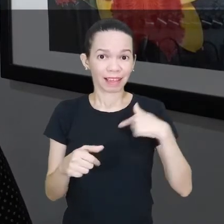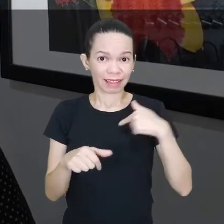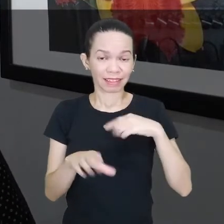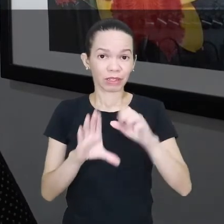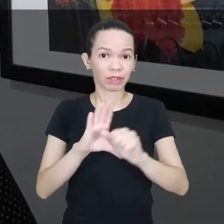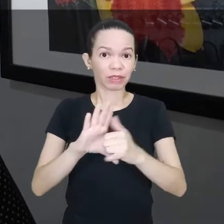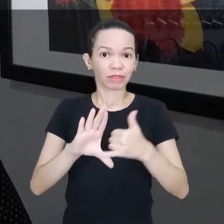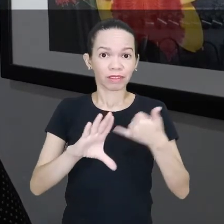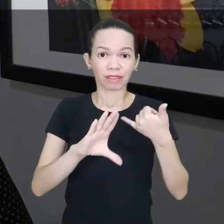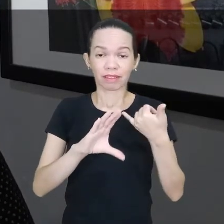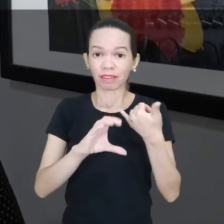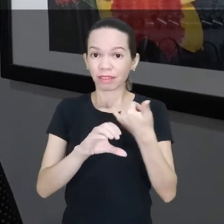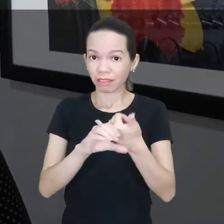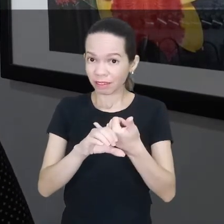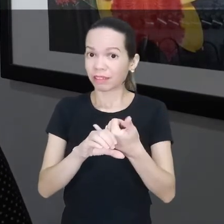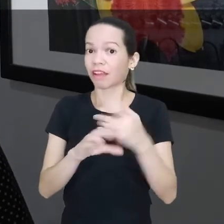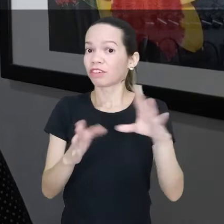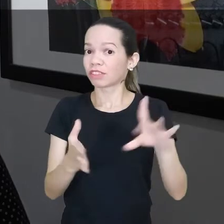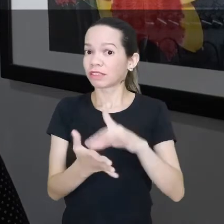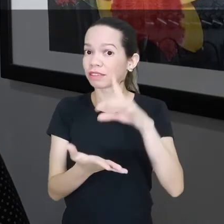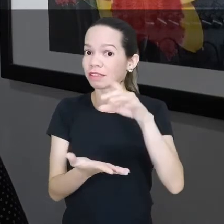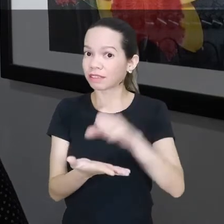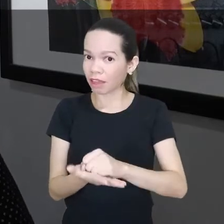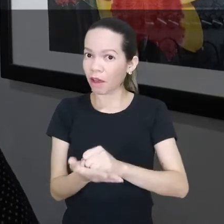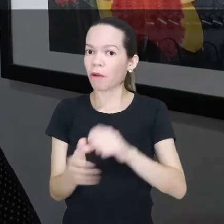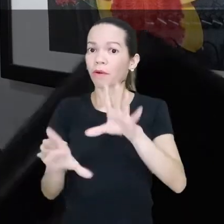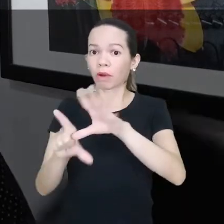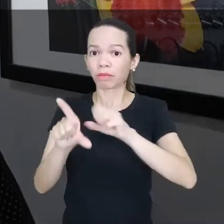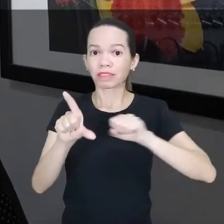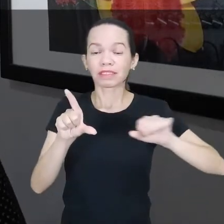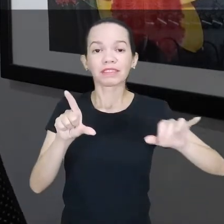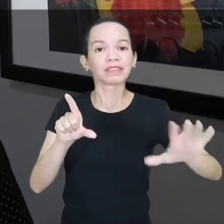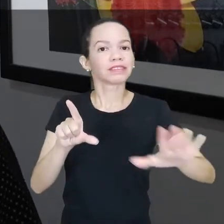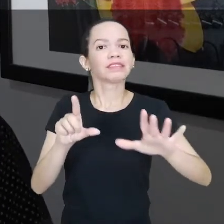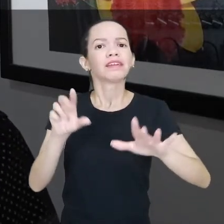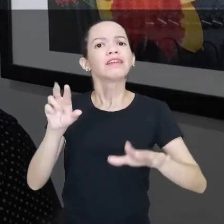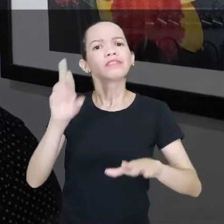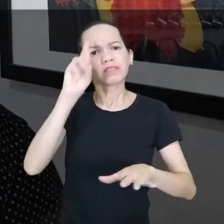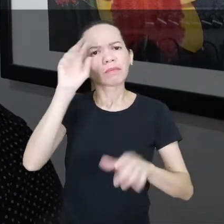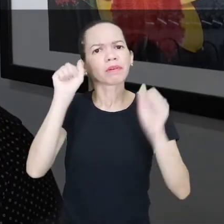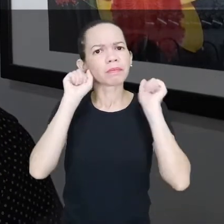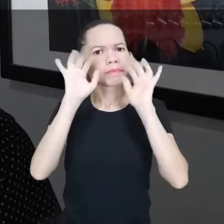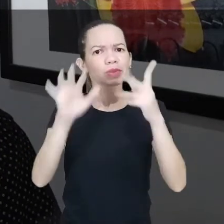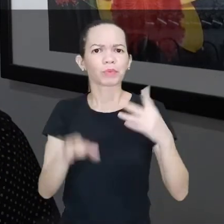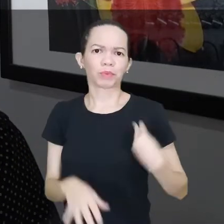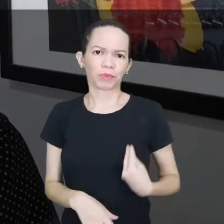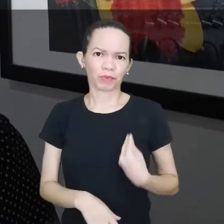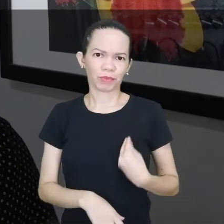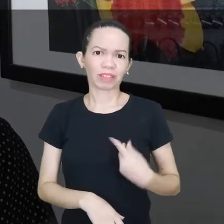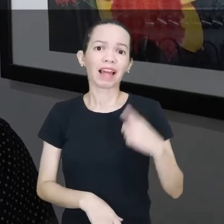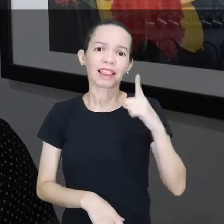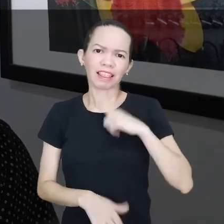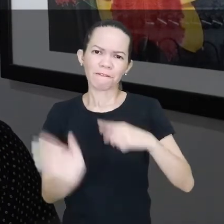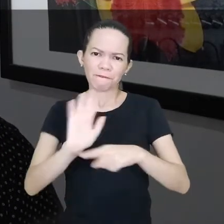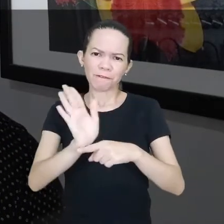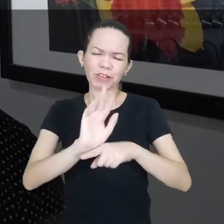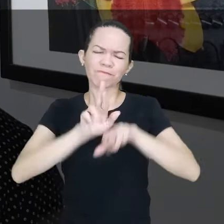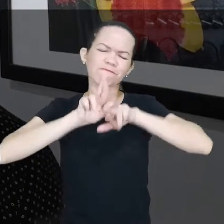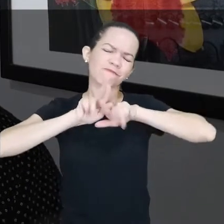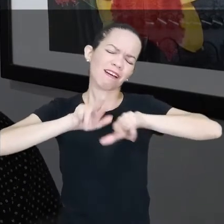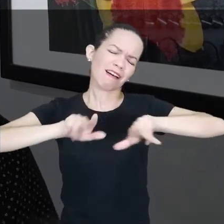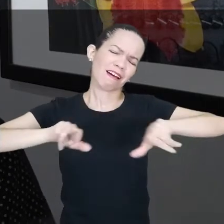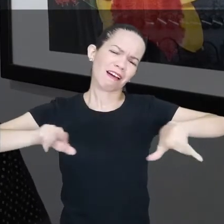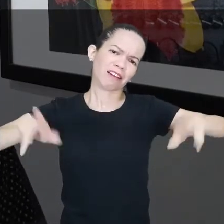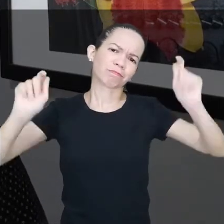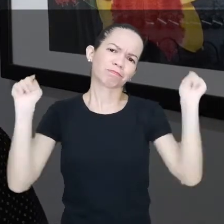nosso canal, compartilhe este canal com outras pessoas e que seja bênção na sua vida. Nós temos aí dezenas e dezenas de